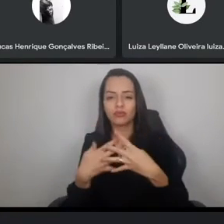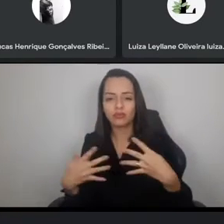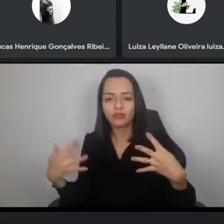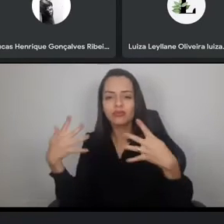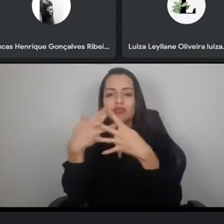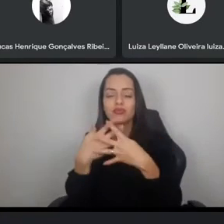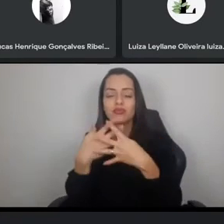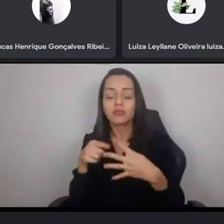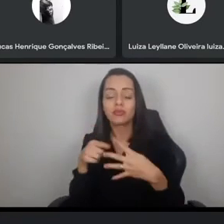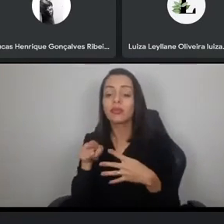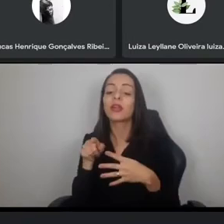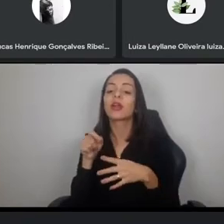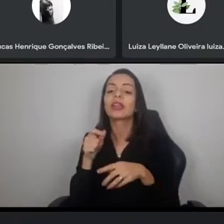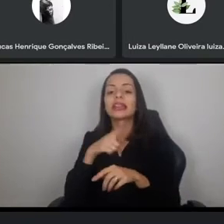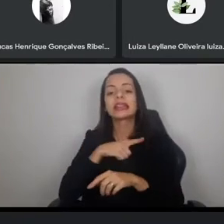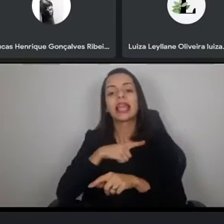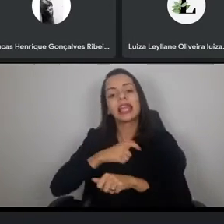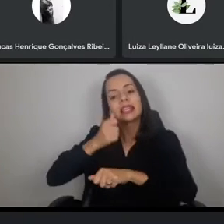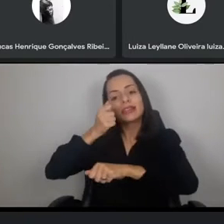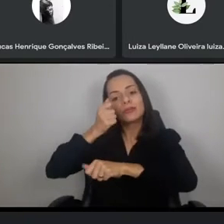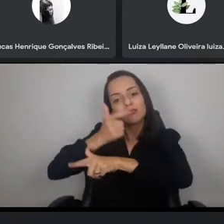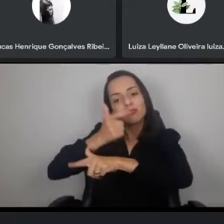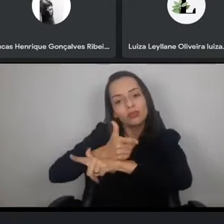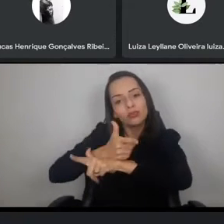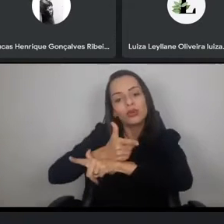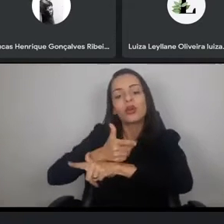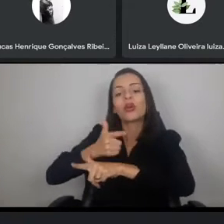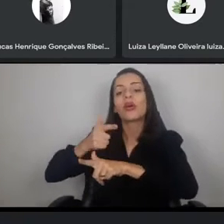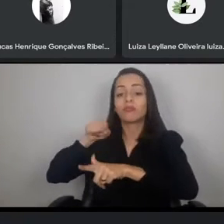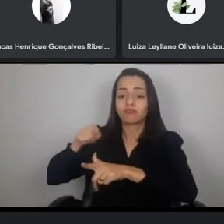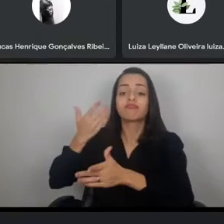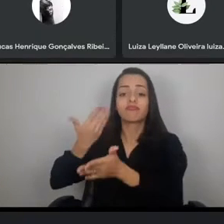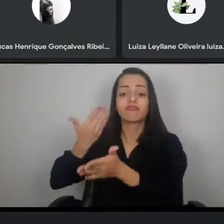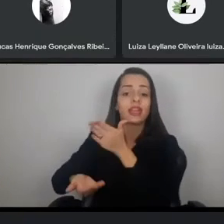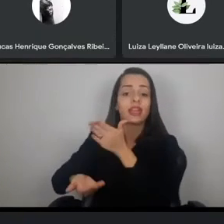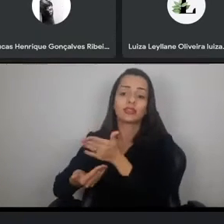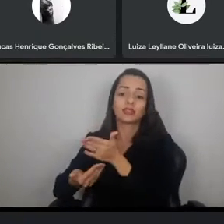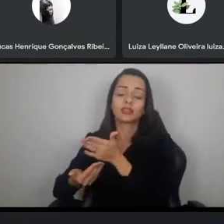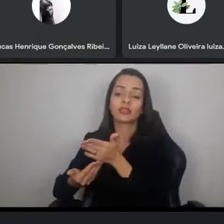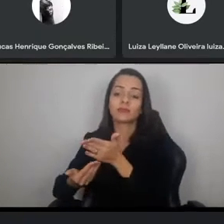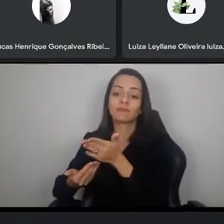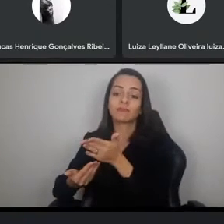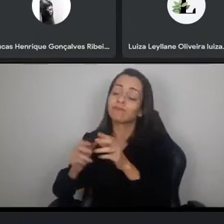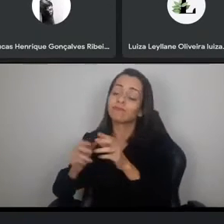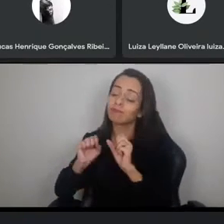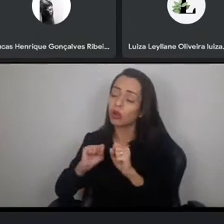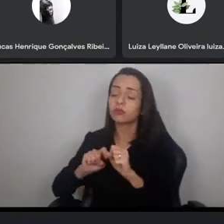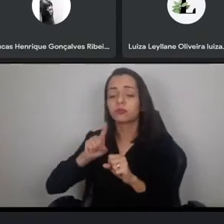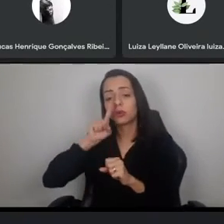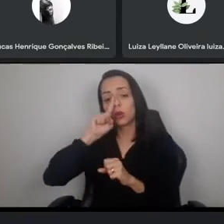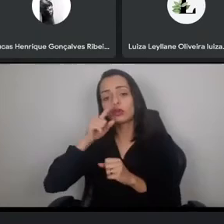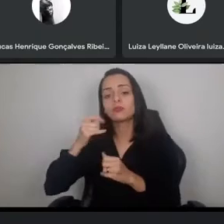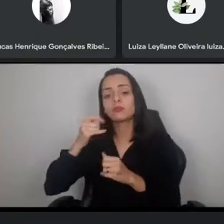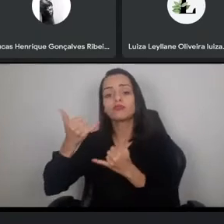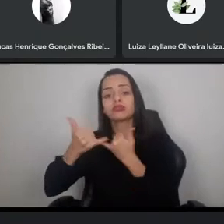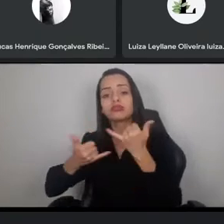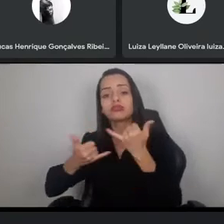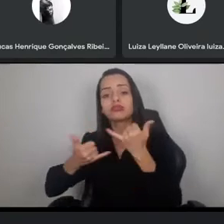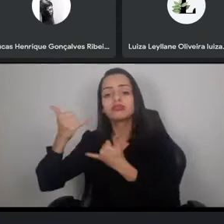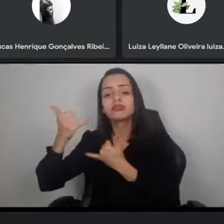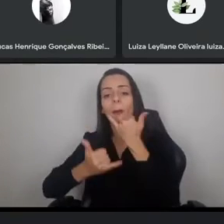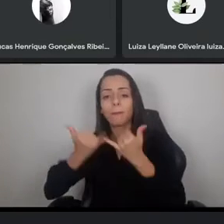A isolação desse fio. E pode ser que venha ocasionar e eu queimar